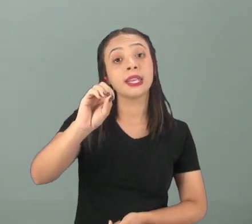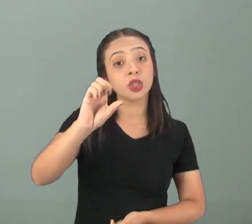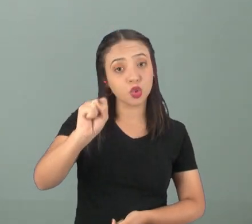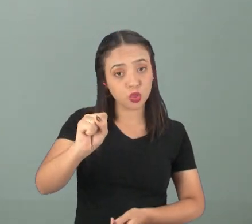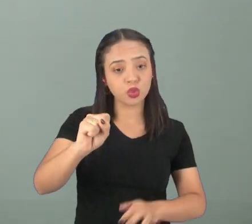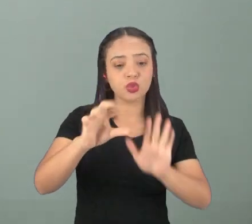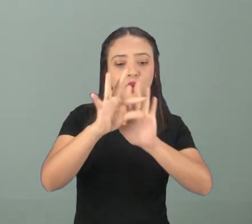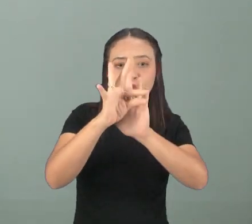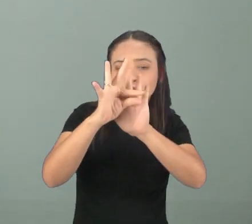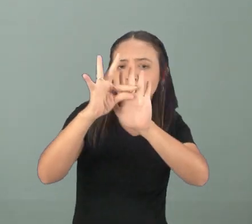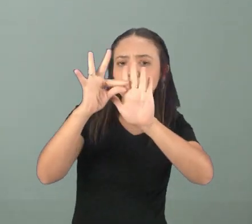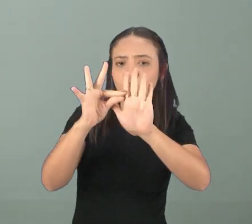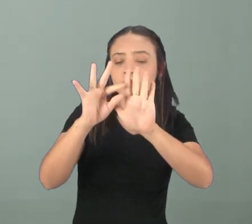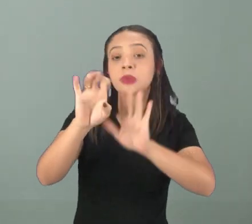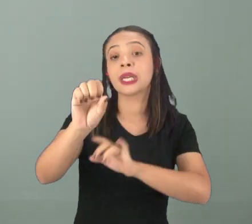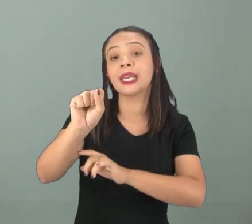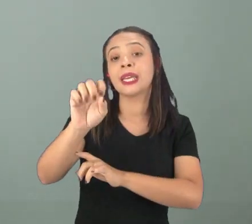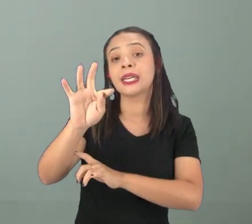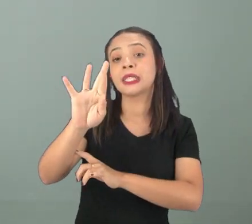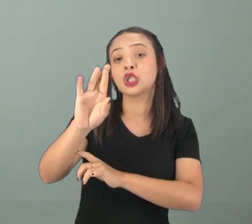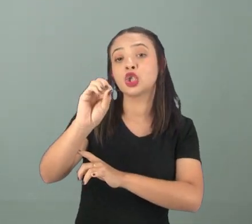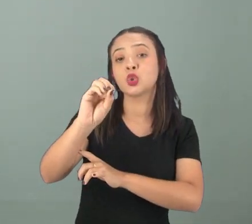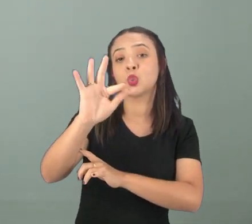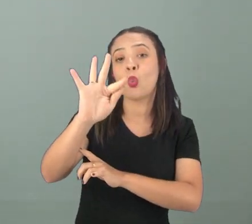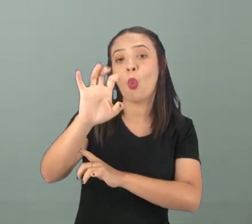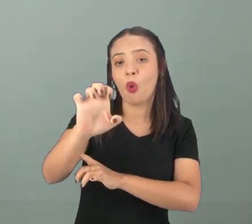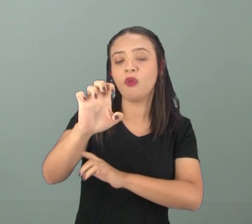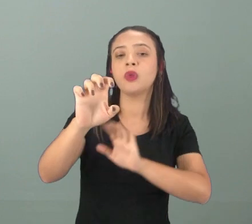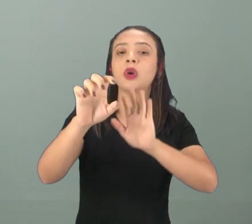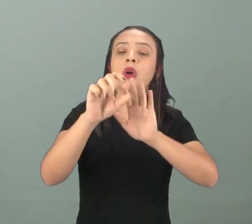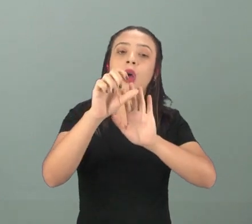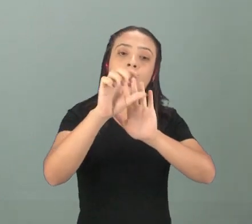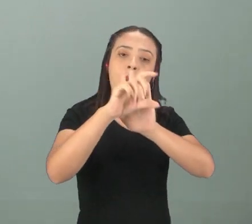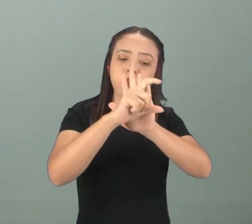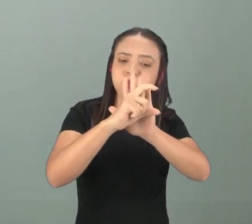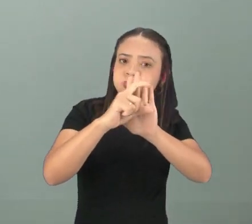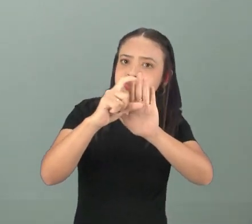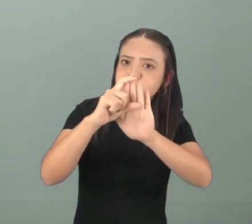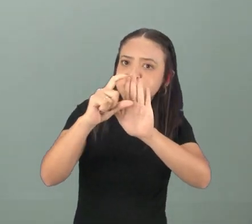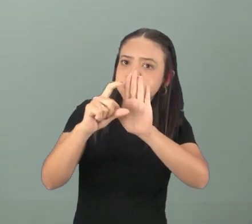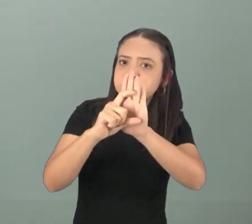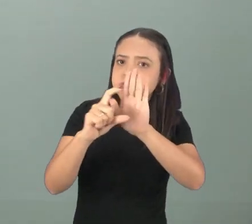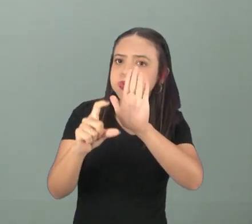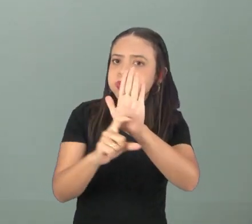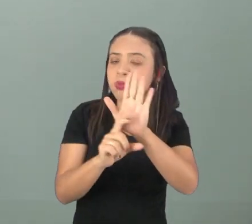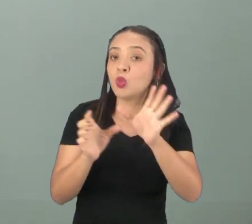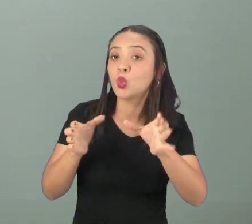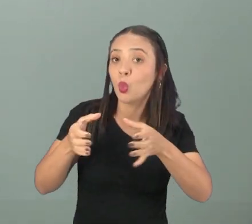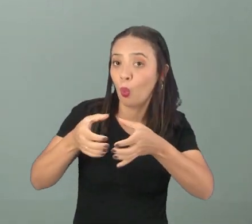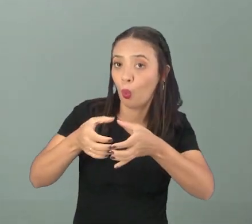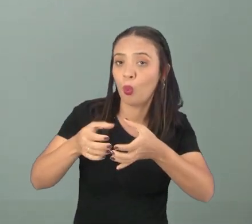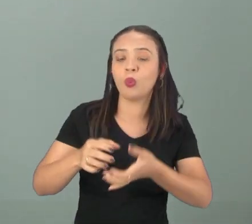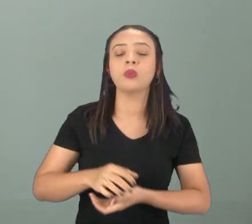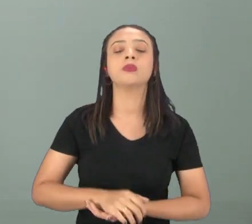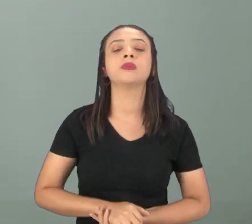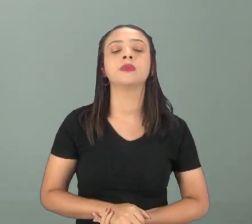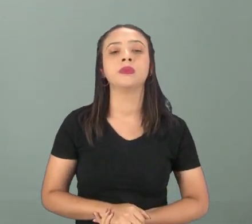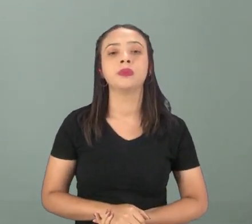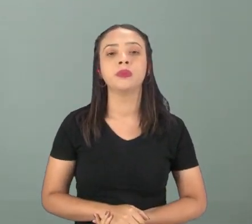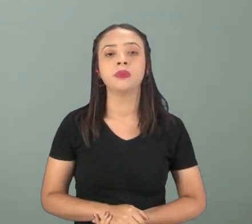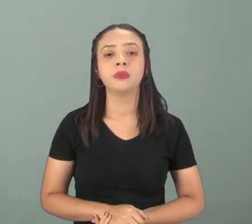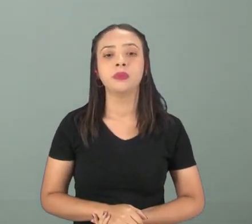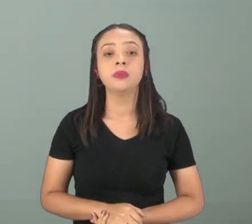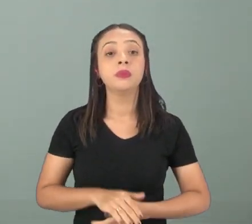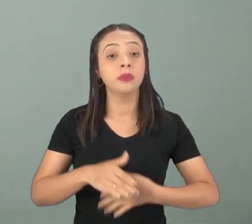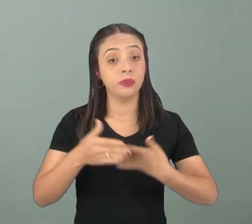compõem um poema, tá? Eu só estou lembrando que verso é cada linha e estrofe é o grupo de linhas, tá bom? Então, a gente